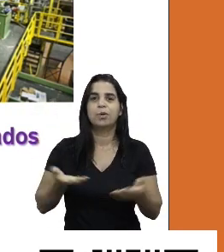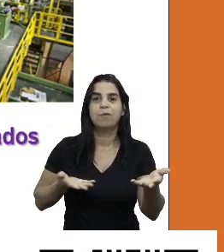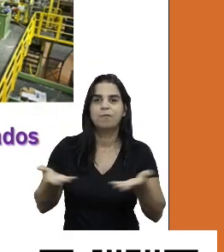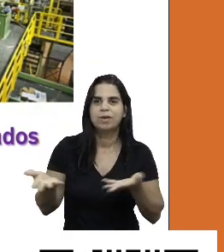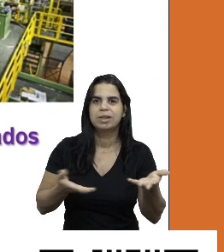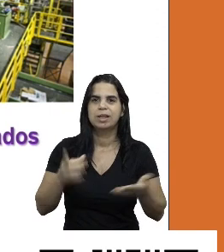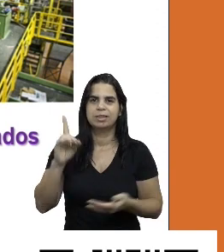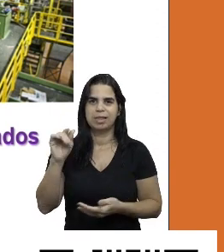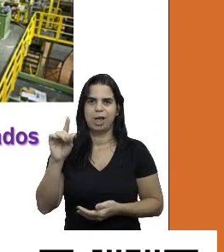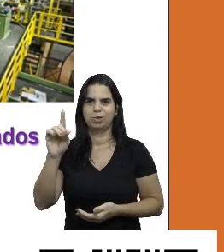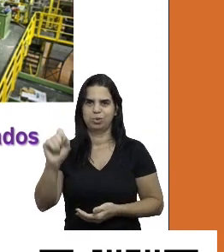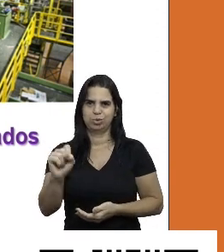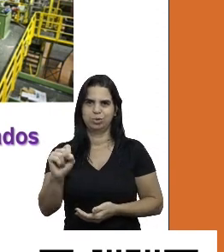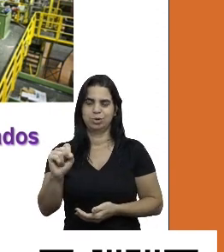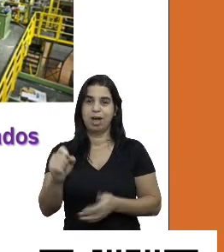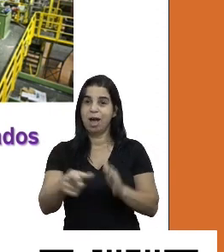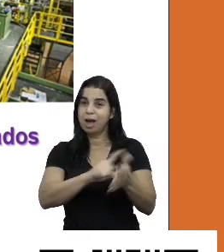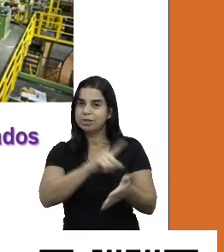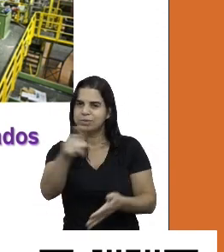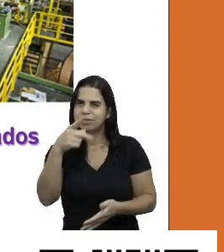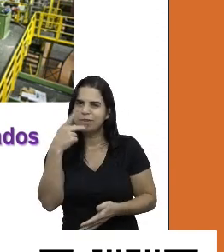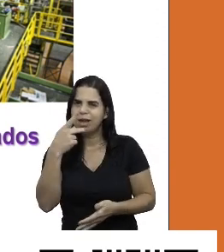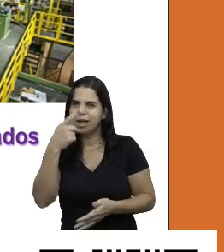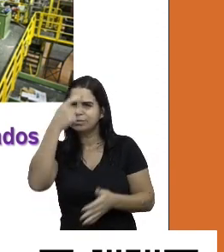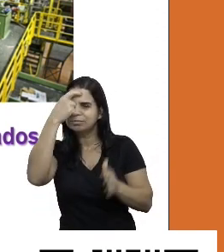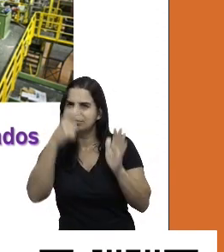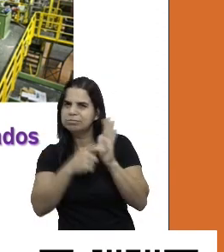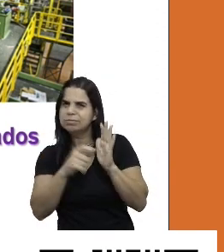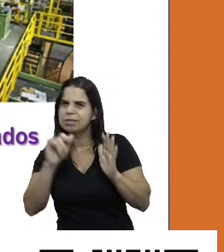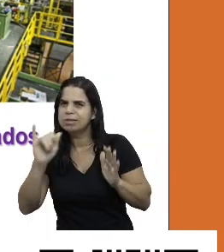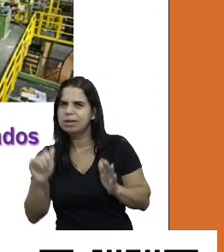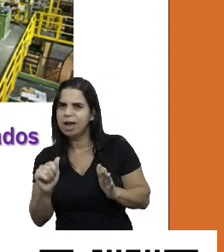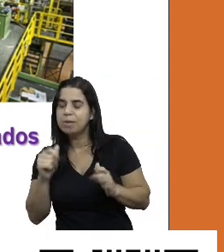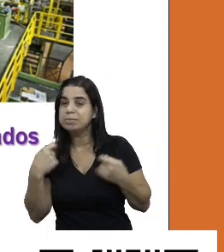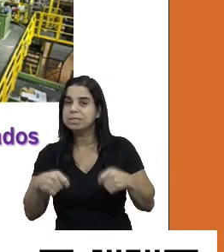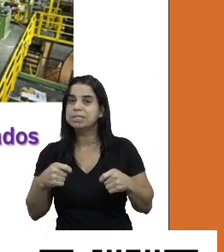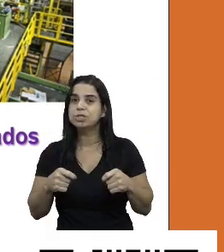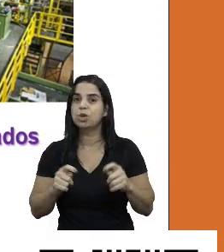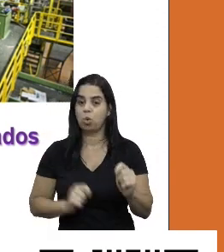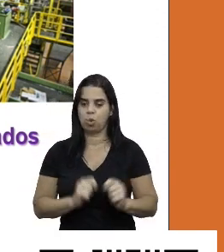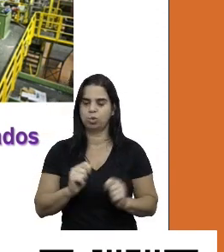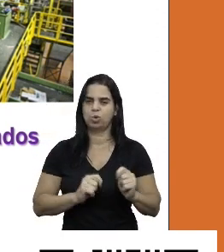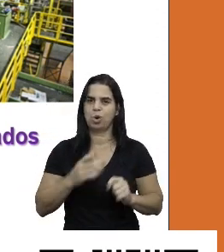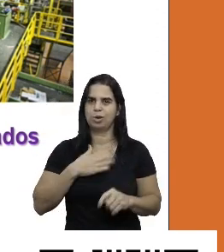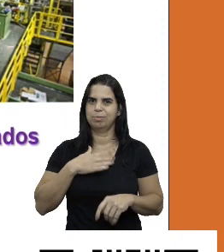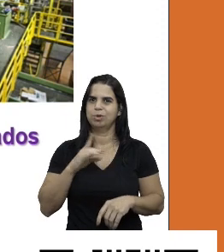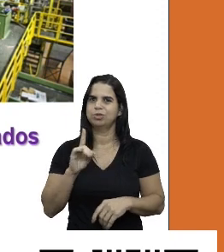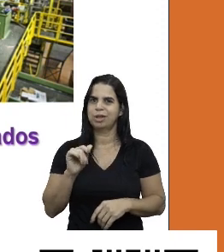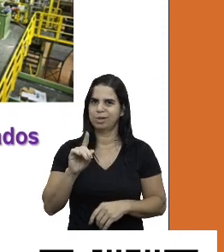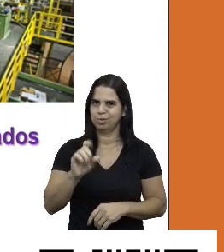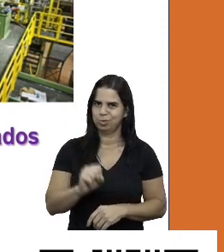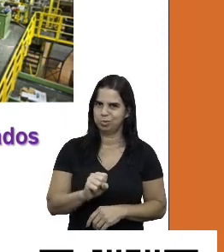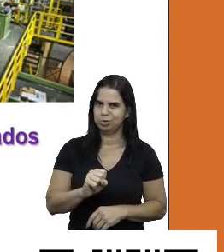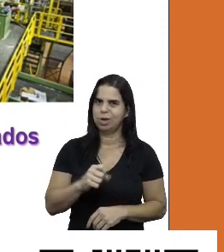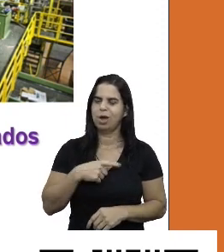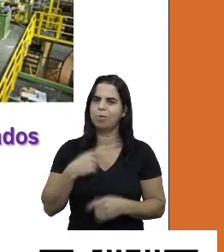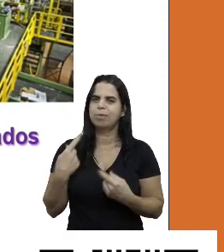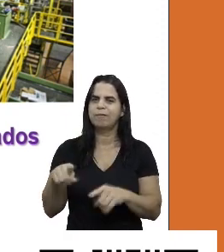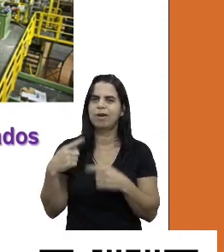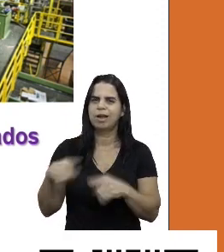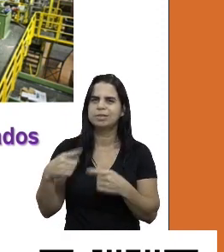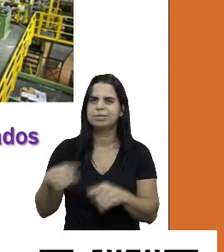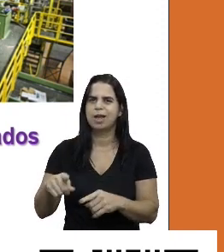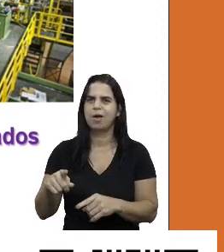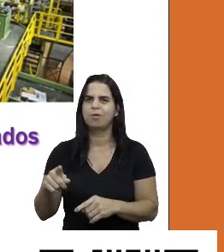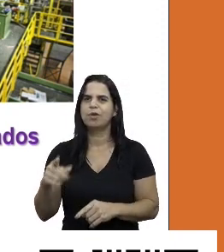antes de você falar de a eu preciso ter domínio e controle sobre o meu dado eu trago uma provocação aqui né que eu trouxe essas duas fotinhos